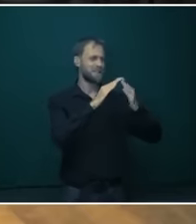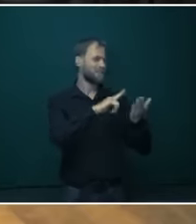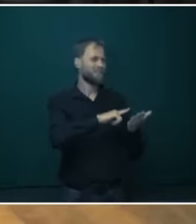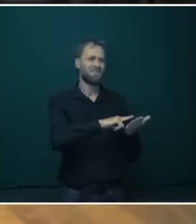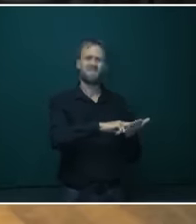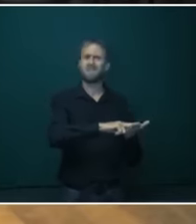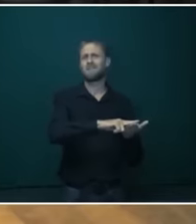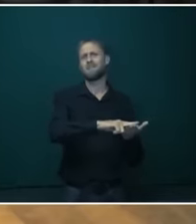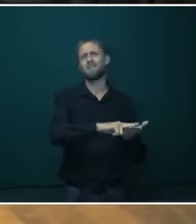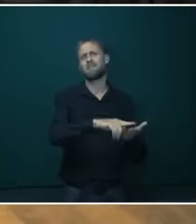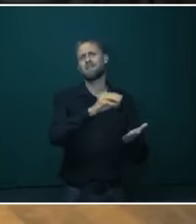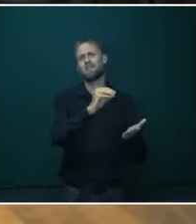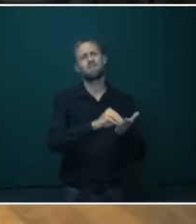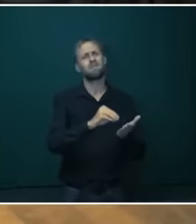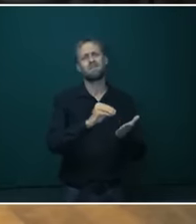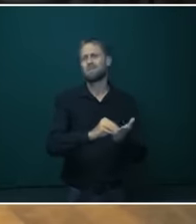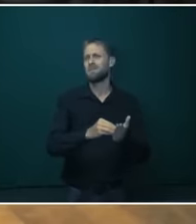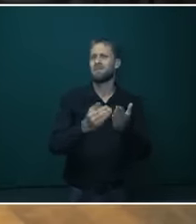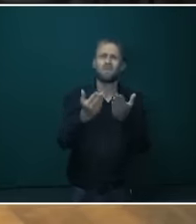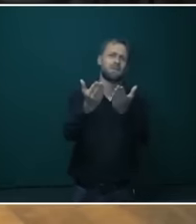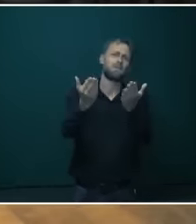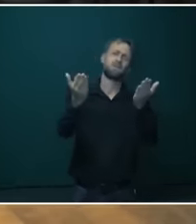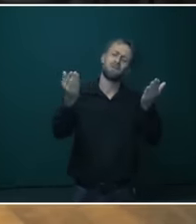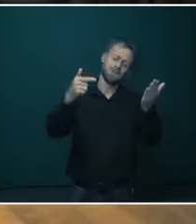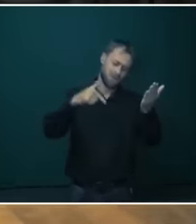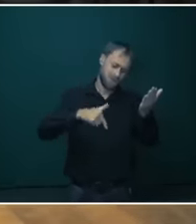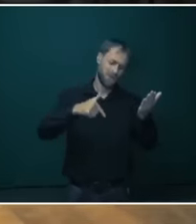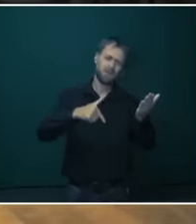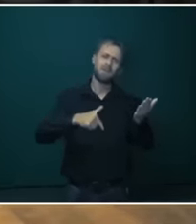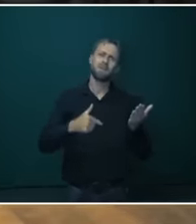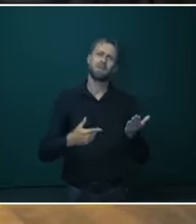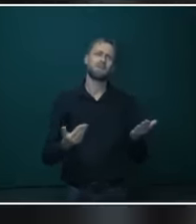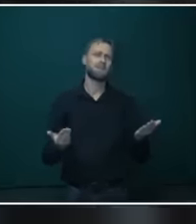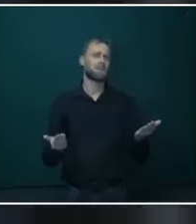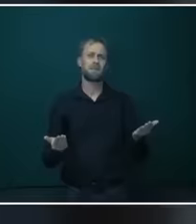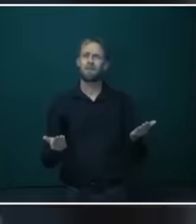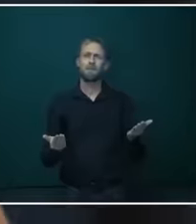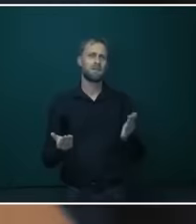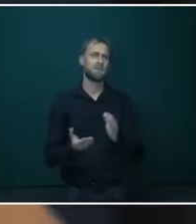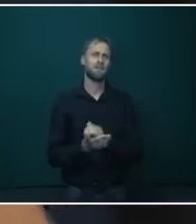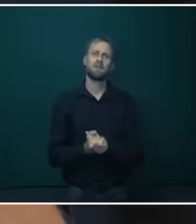cheia, parece vazia sem você comigo.